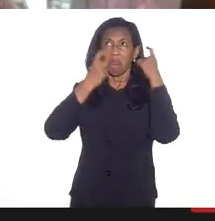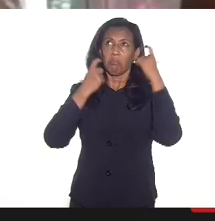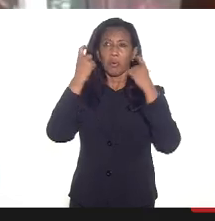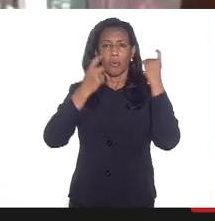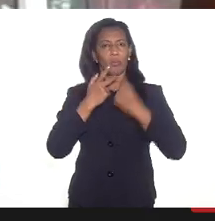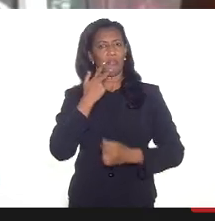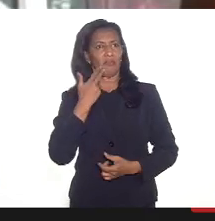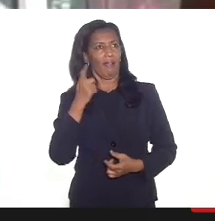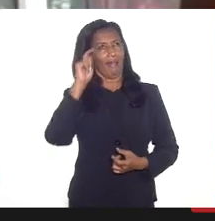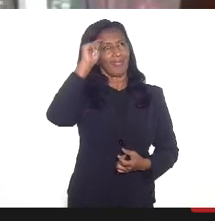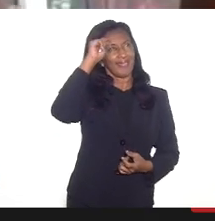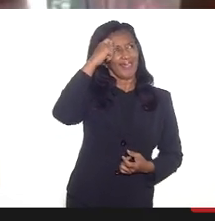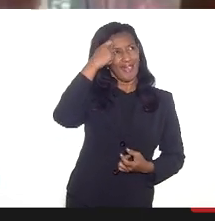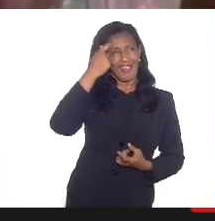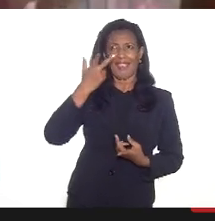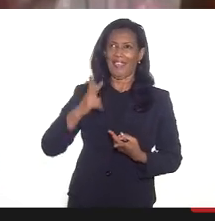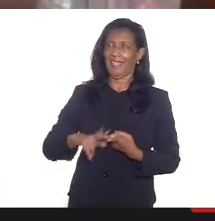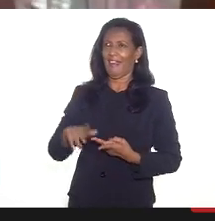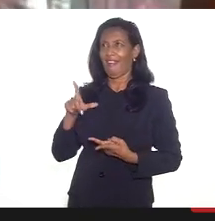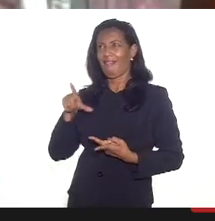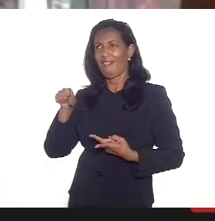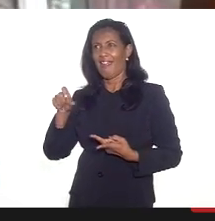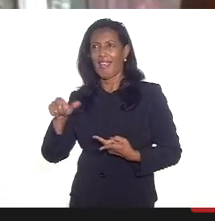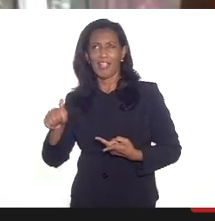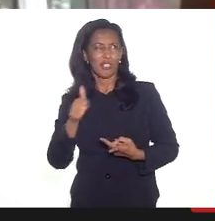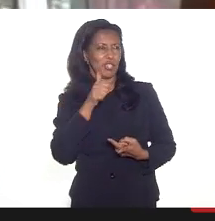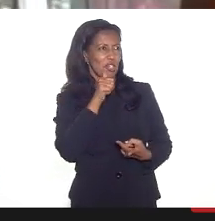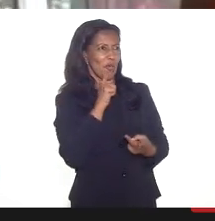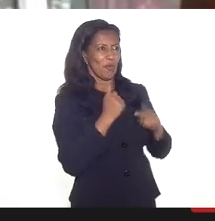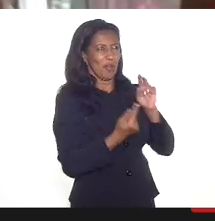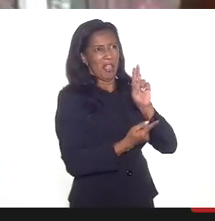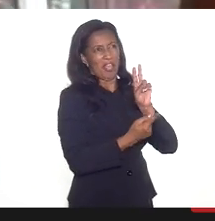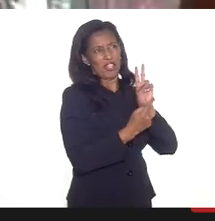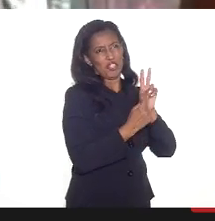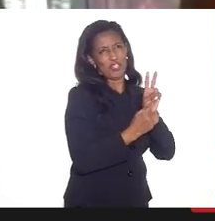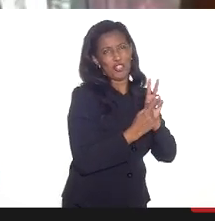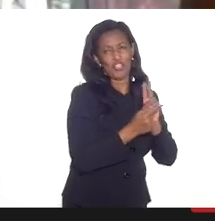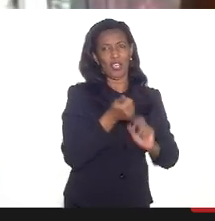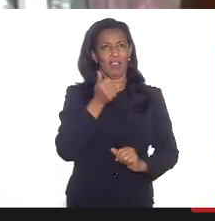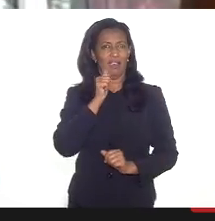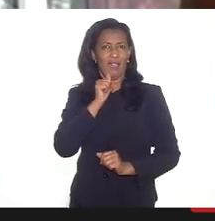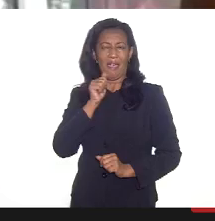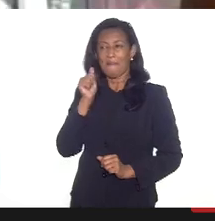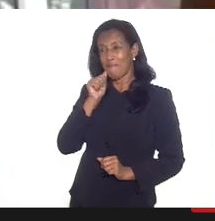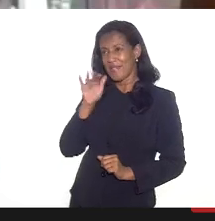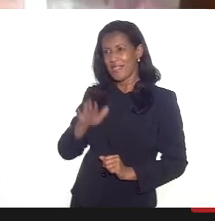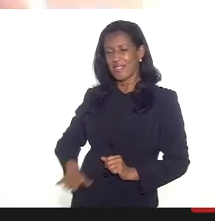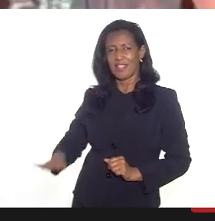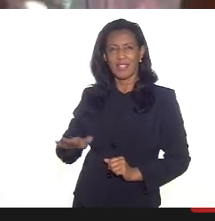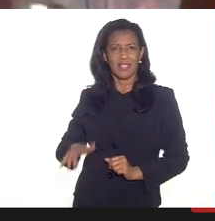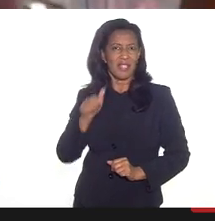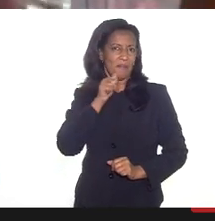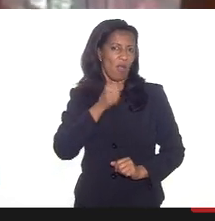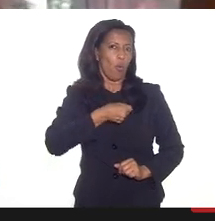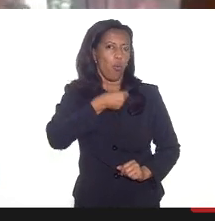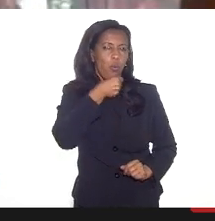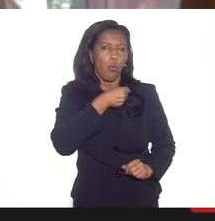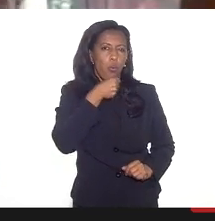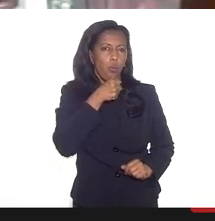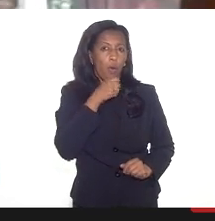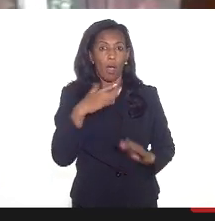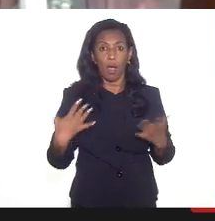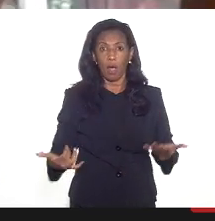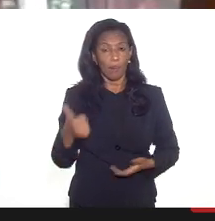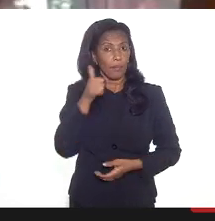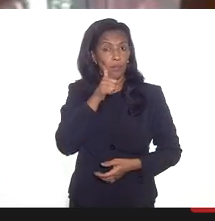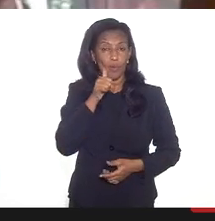a mulher negra, a mulher lésbica, a mulher índia, a mulher menina ou a mulher idosa.